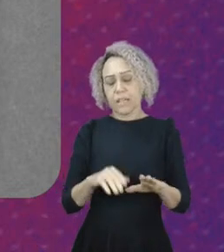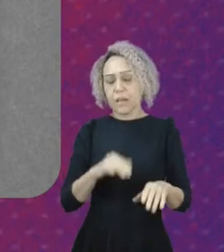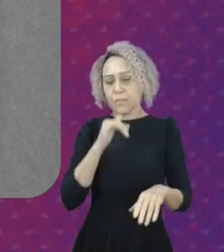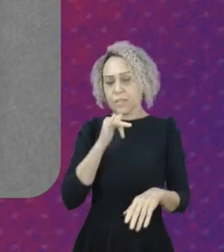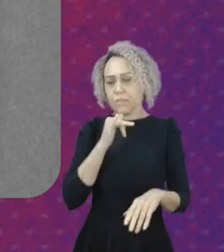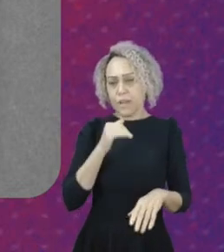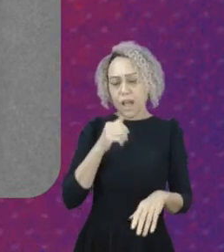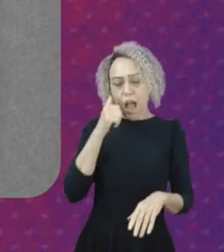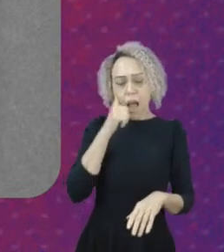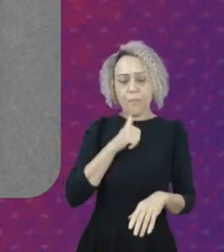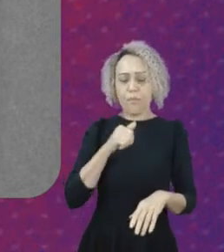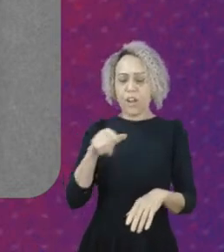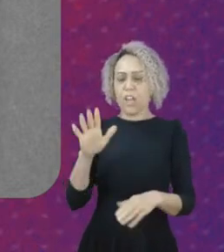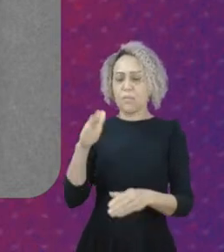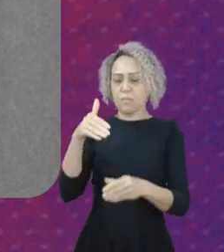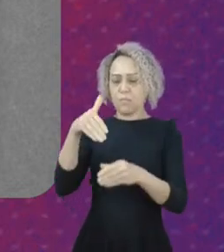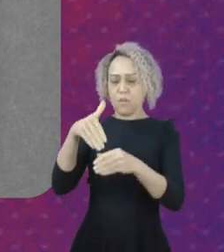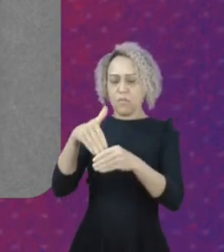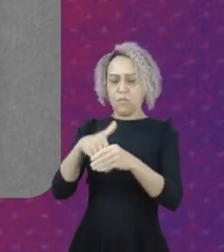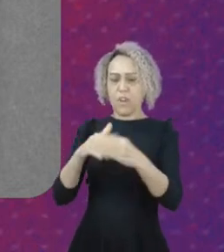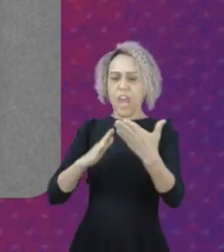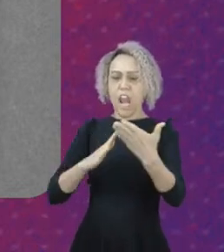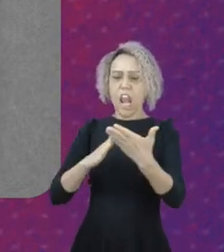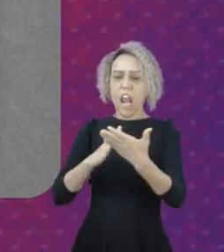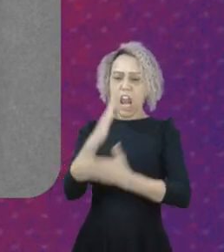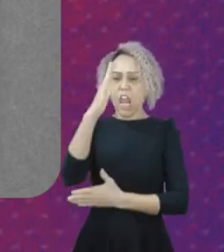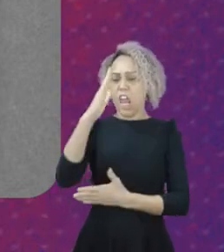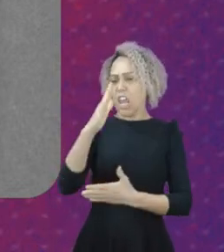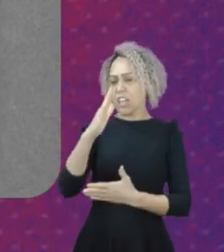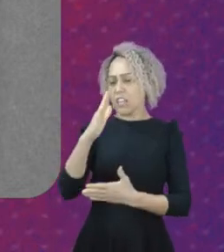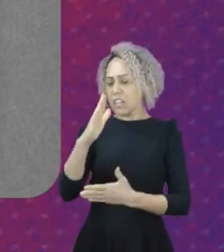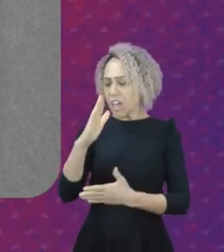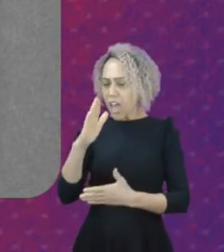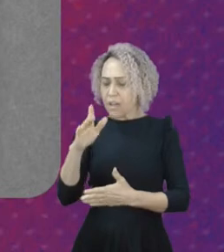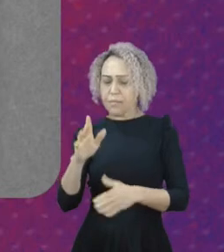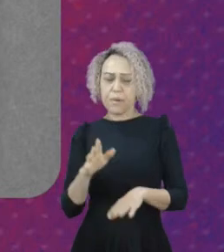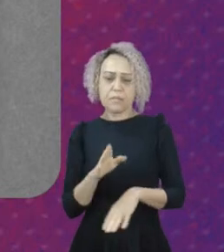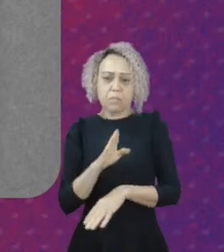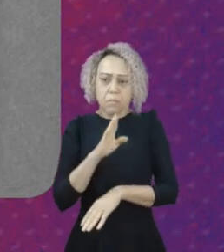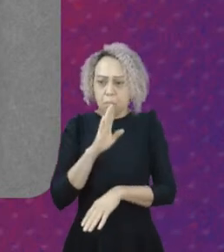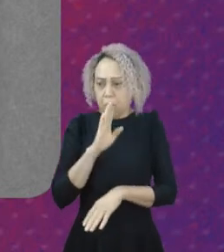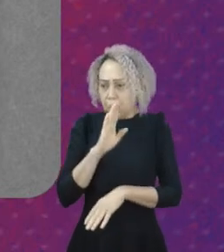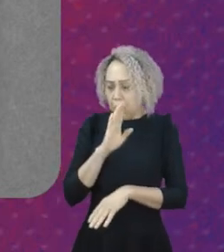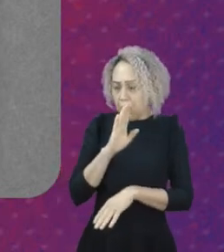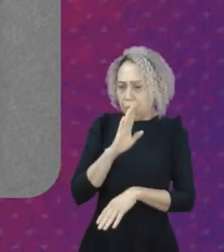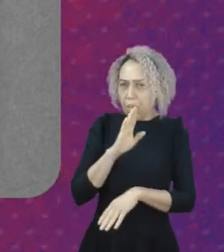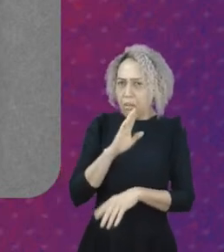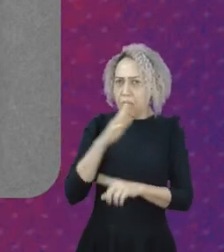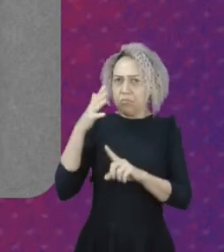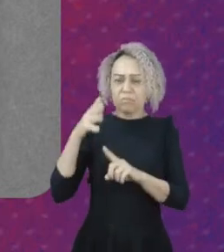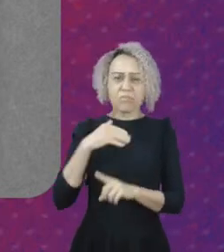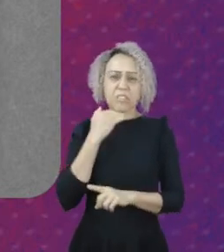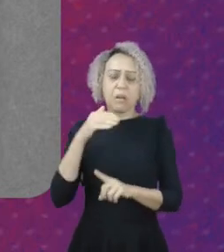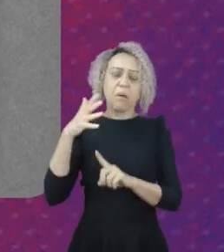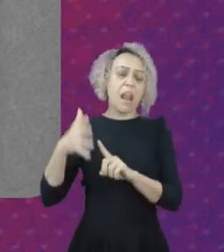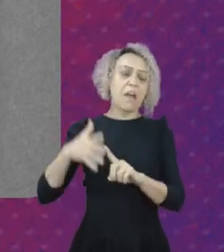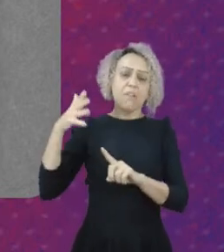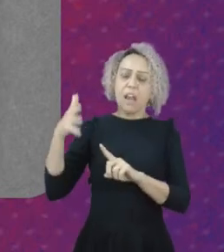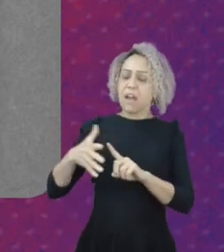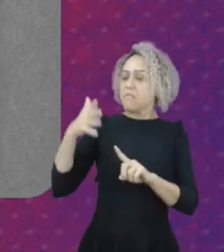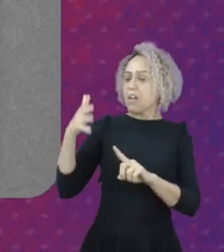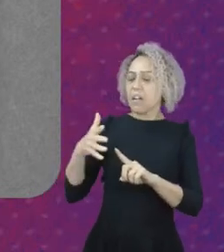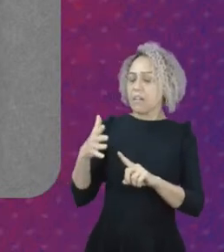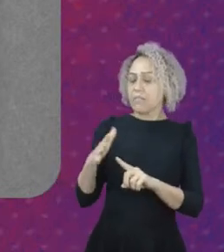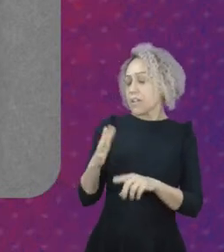isolamento, era algo risível, elas não podiam defender certas pautas porque elas não eram levadas em consideração. E aí a gente precisa